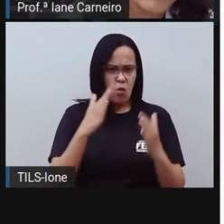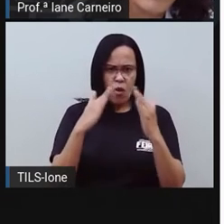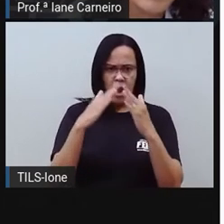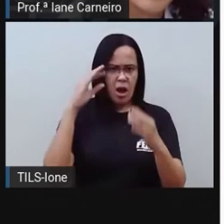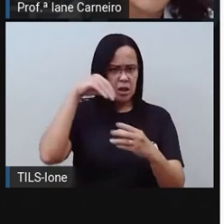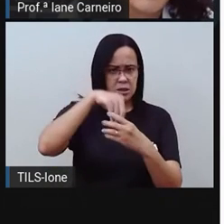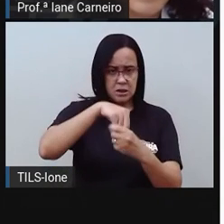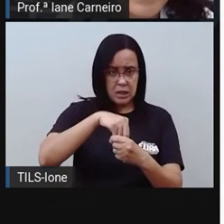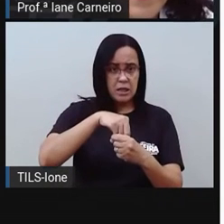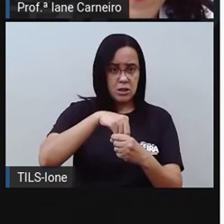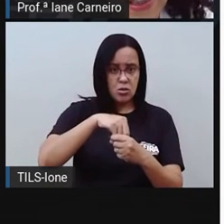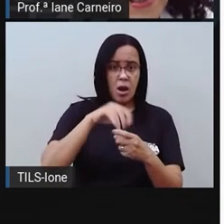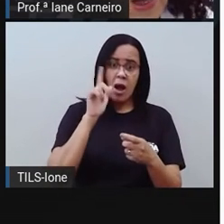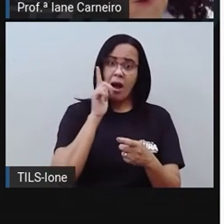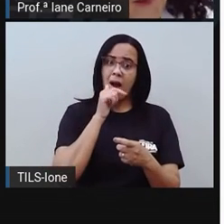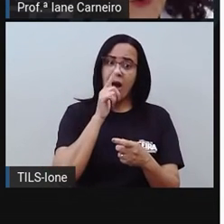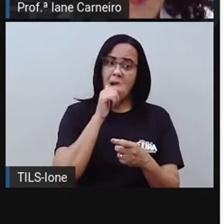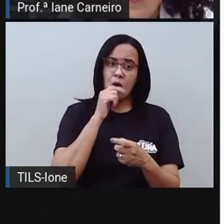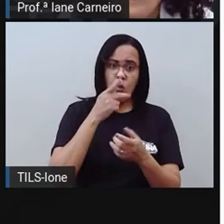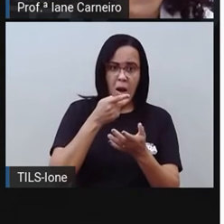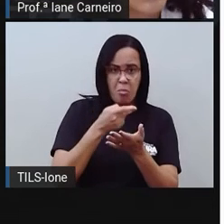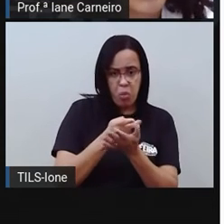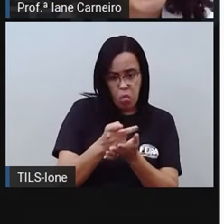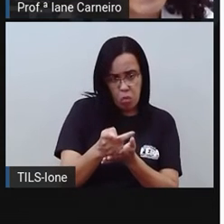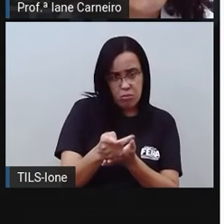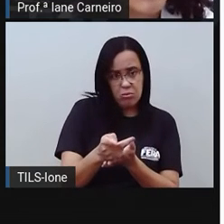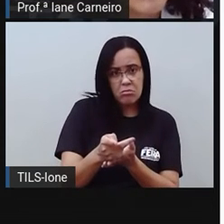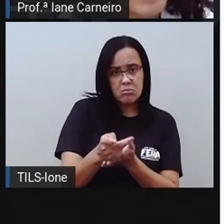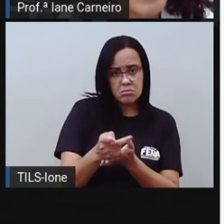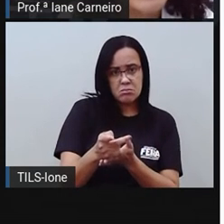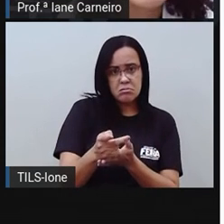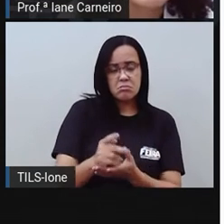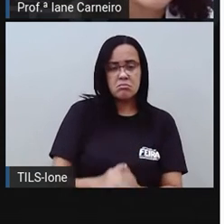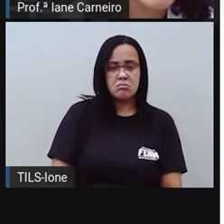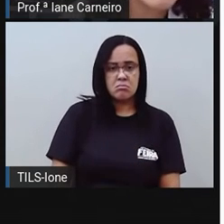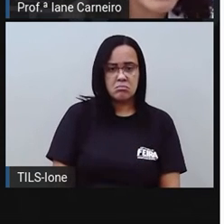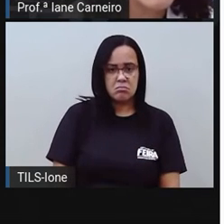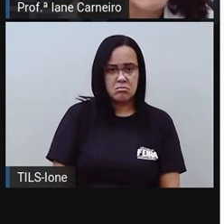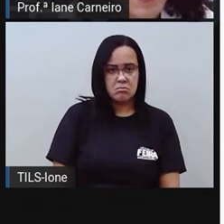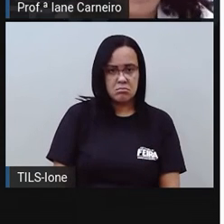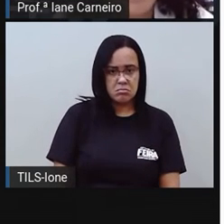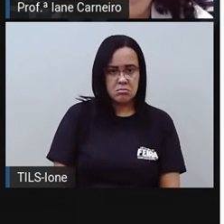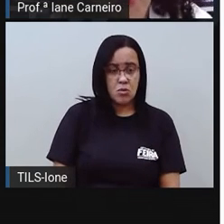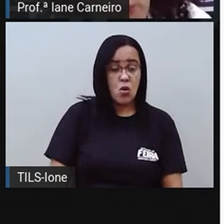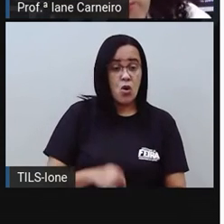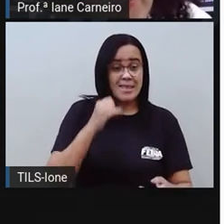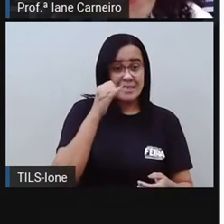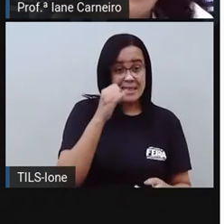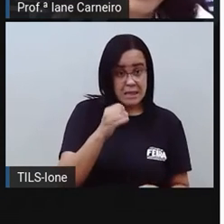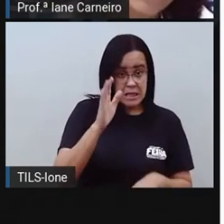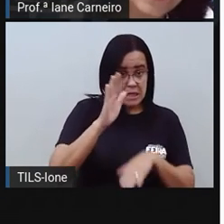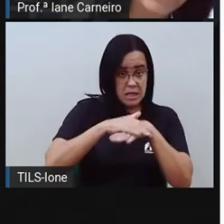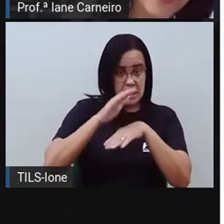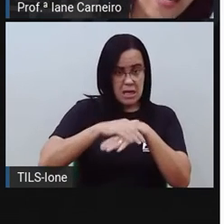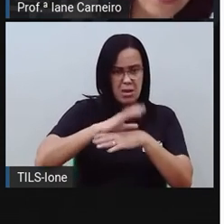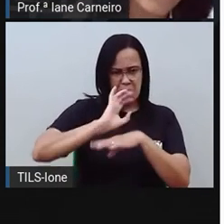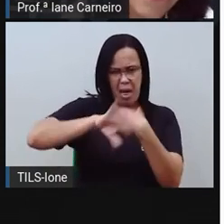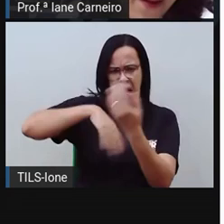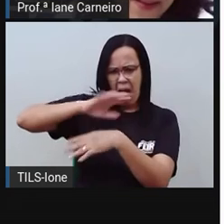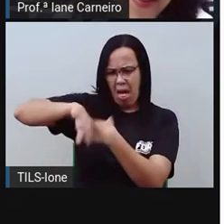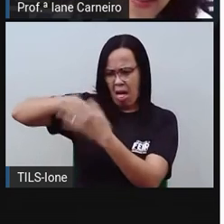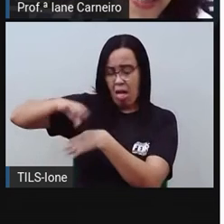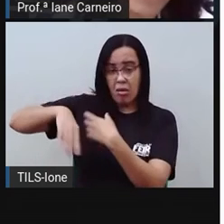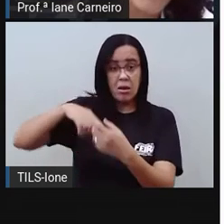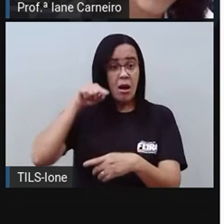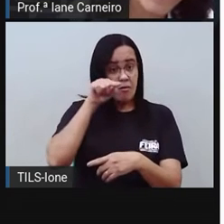ó. Se você desarrumou, perdão, a Pro falou derramou, não foi? Se você desarrumou, você precisa